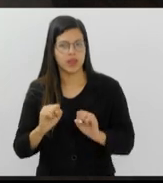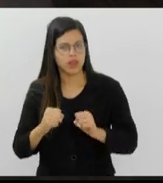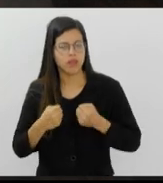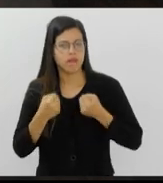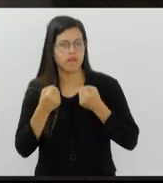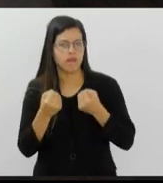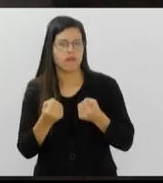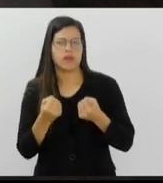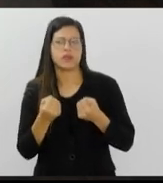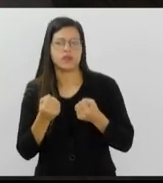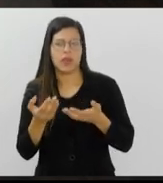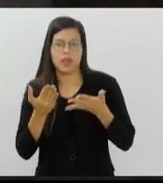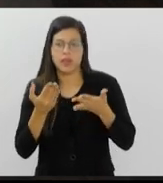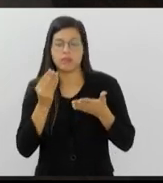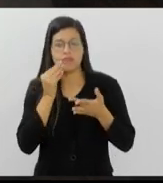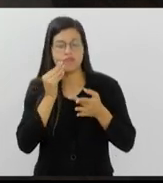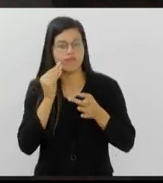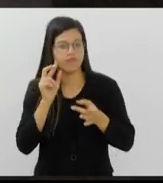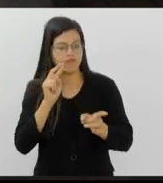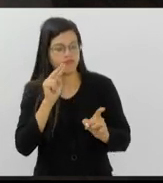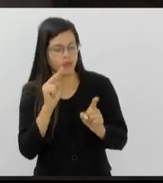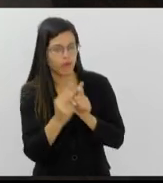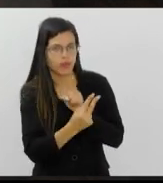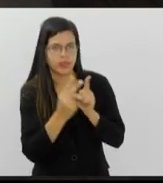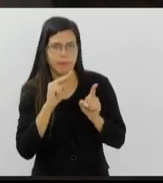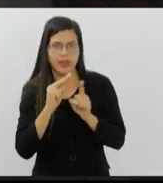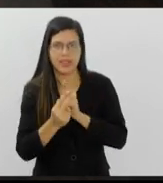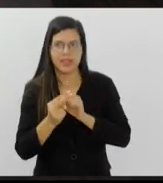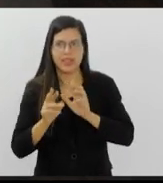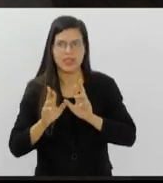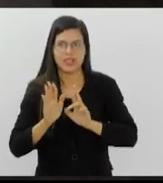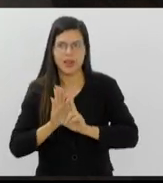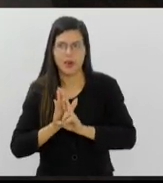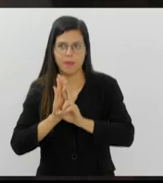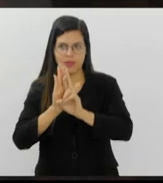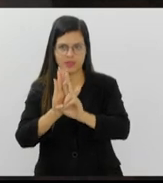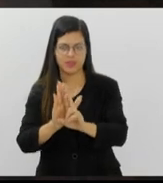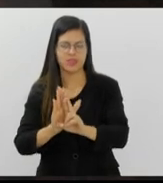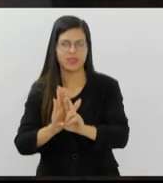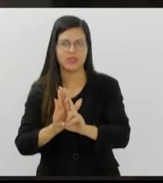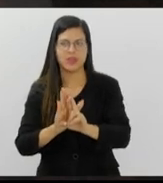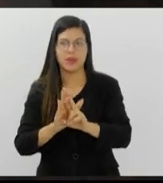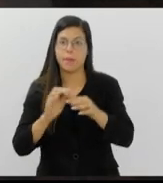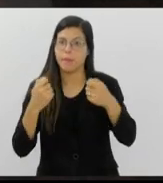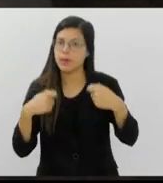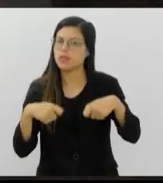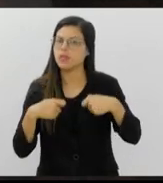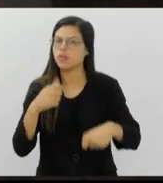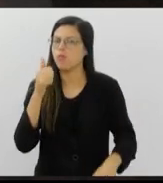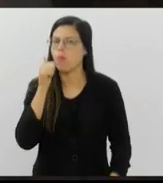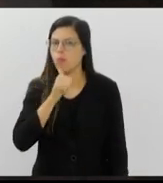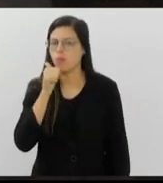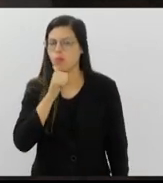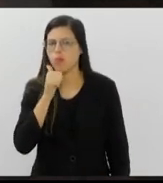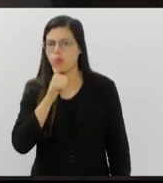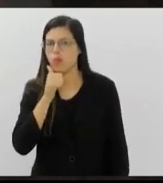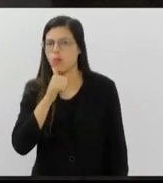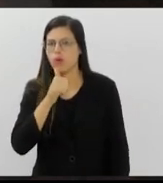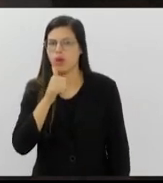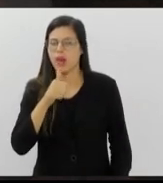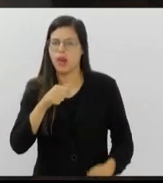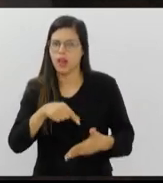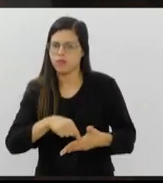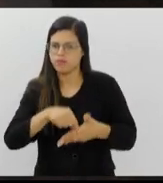da visibilidade e da representatividade. Já passou da hora de ter uma mulher sentada na cadeira da